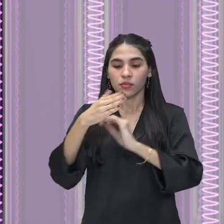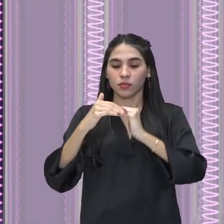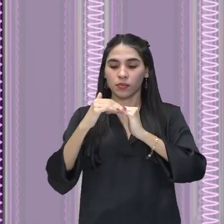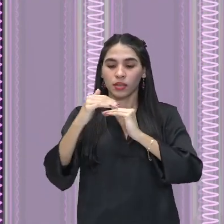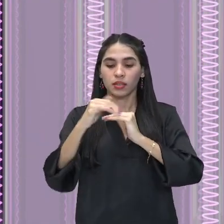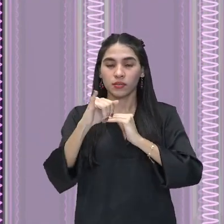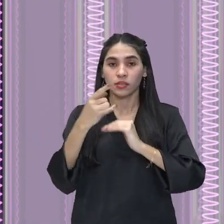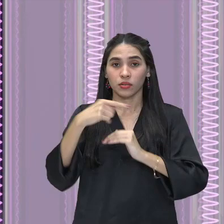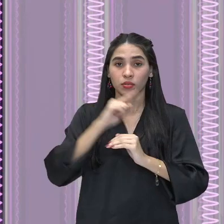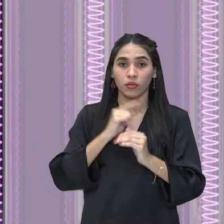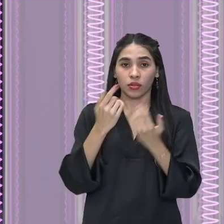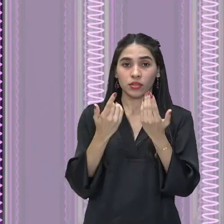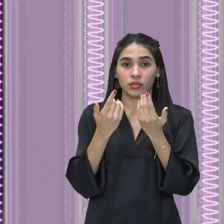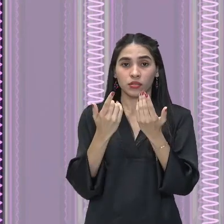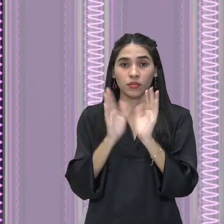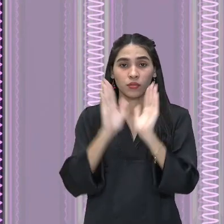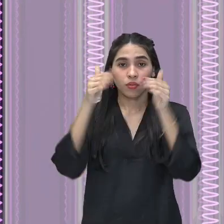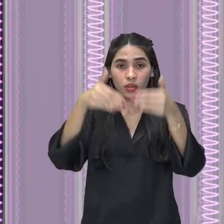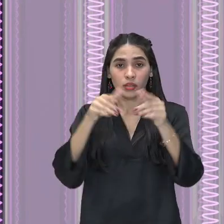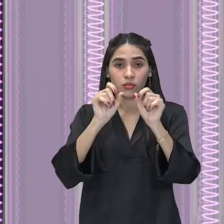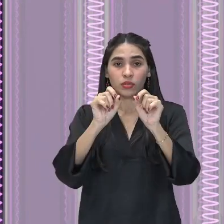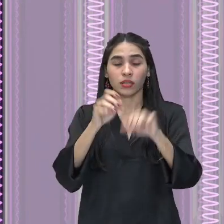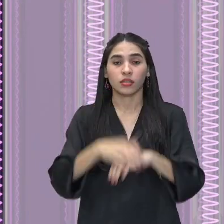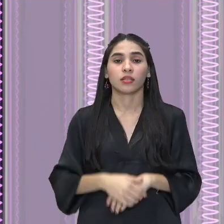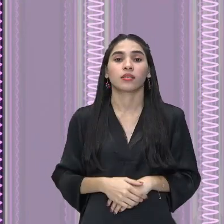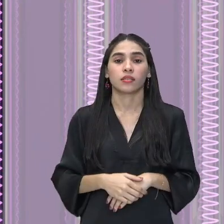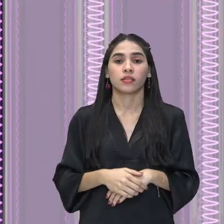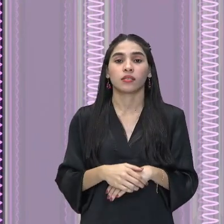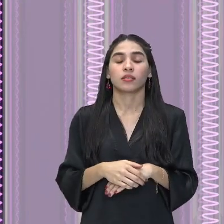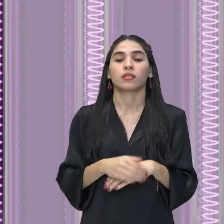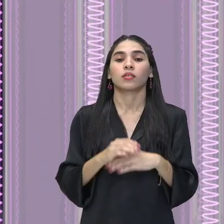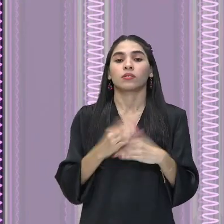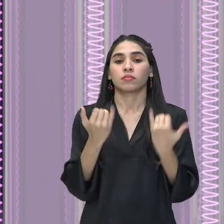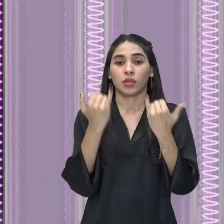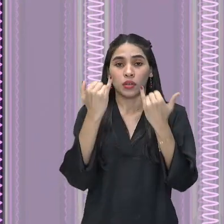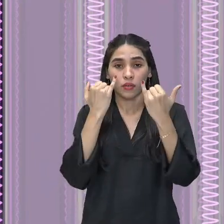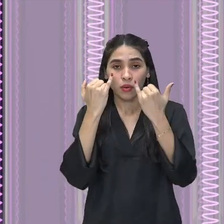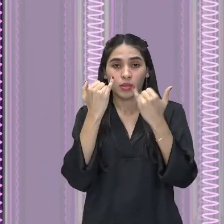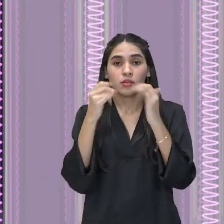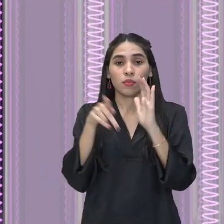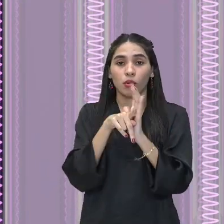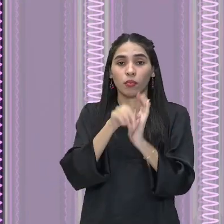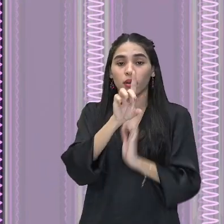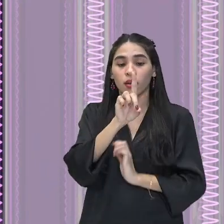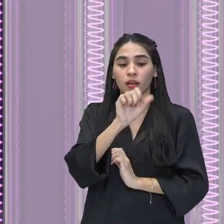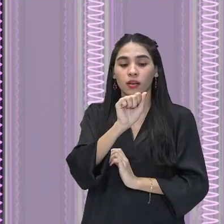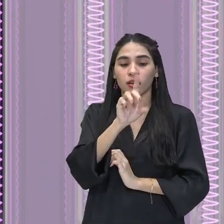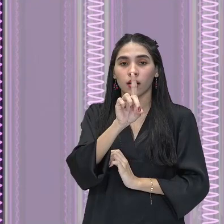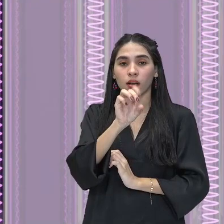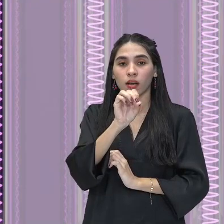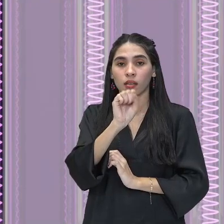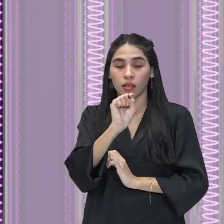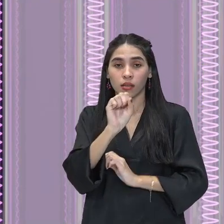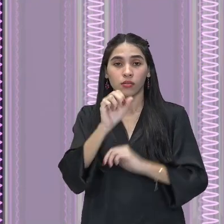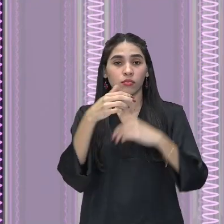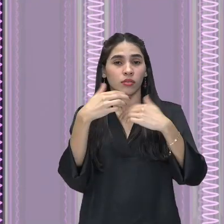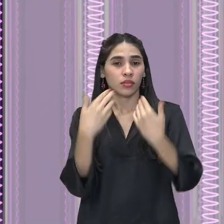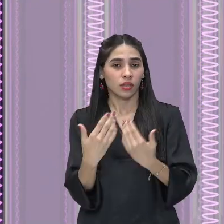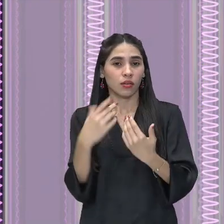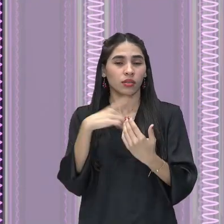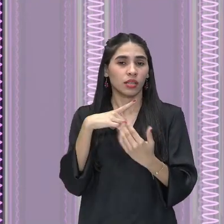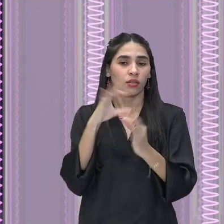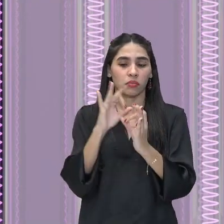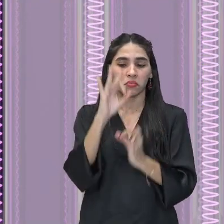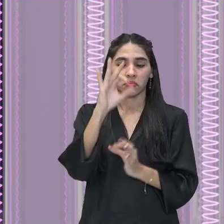trabalhando com o tratamento da informação relacionada a dados. Então, por se tratar de uma medida